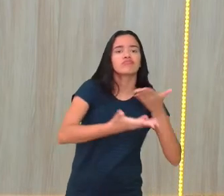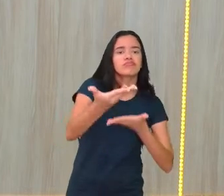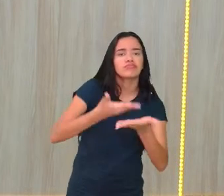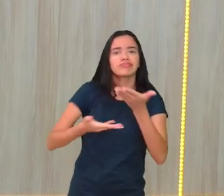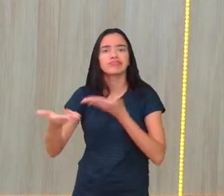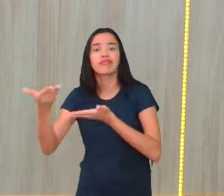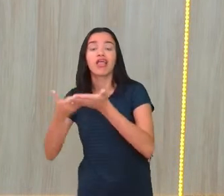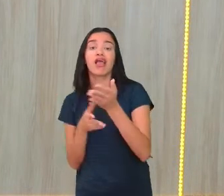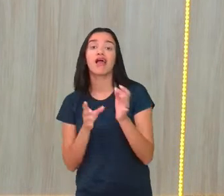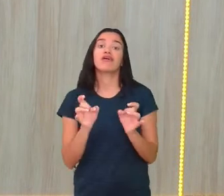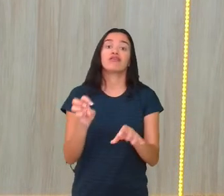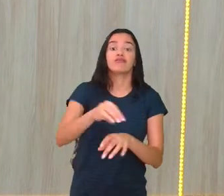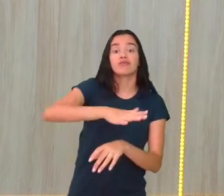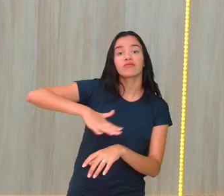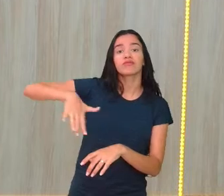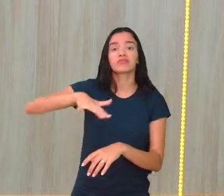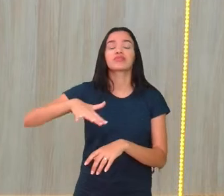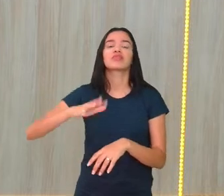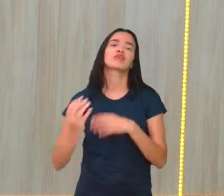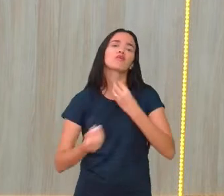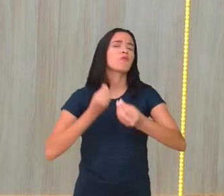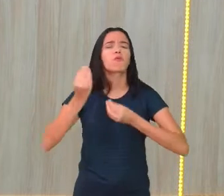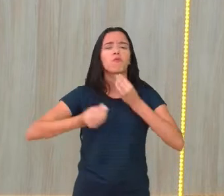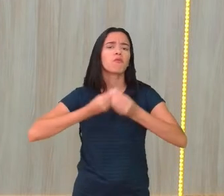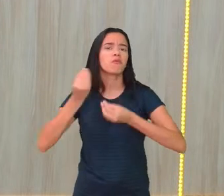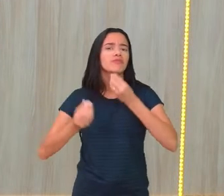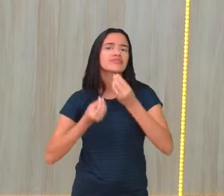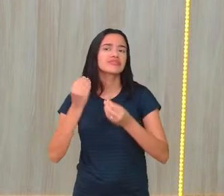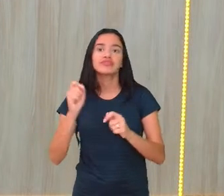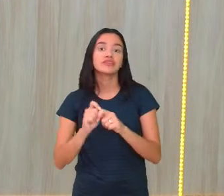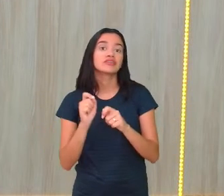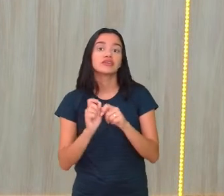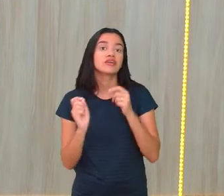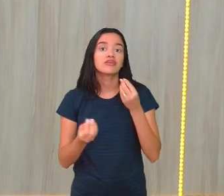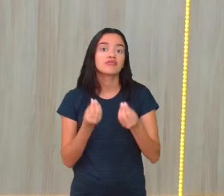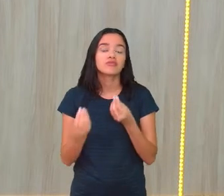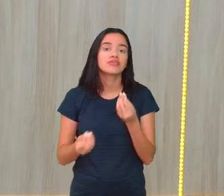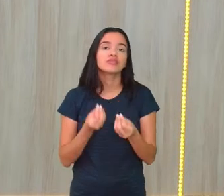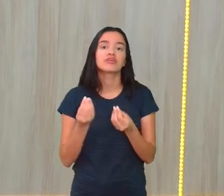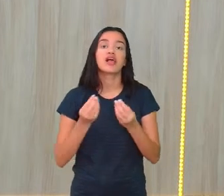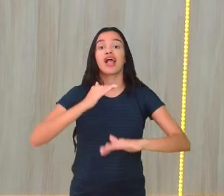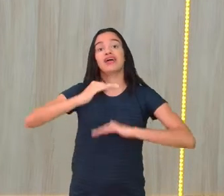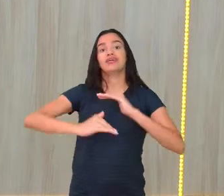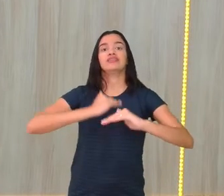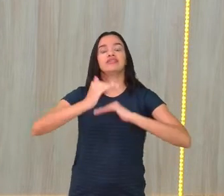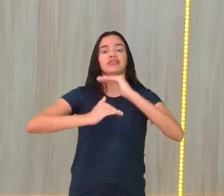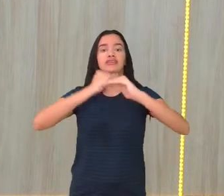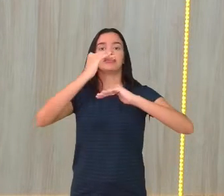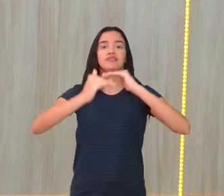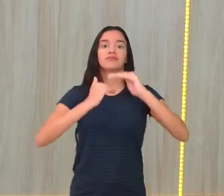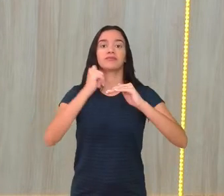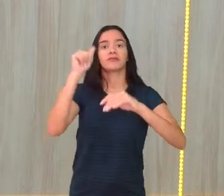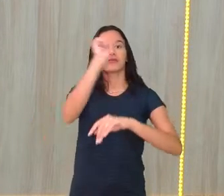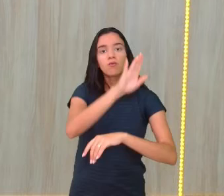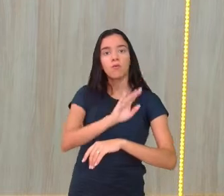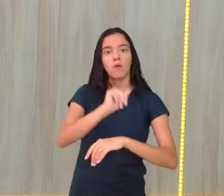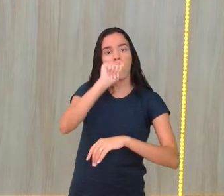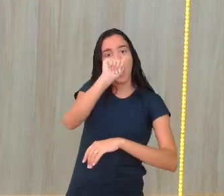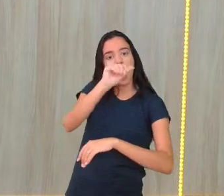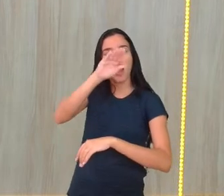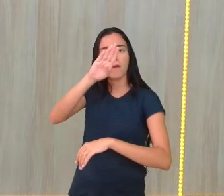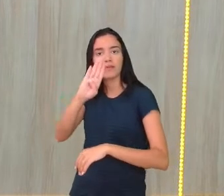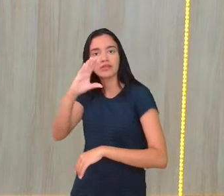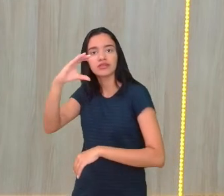relações comerciais. Como é que eles fizeram isso? Desenvolvendo o alfabeto, né?